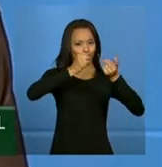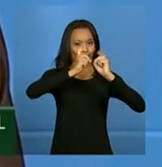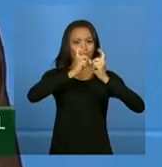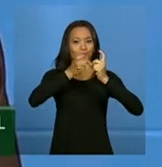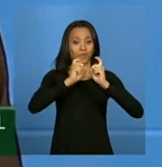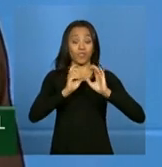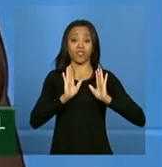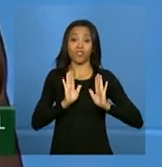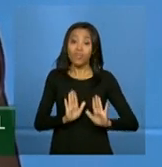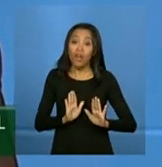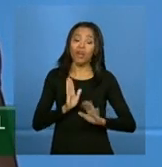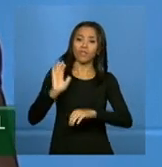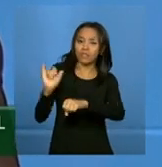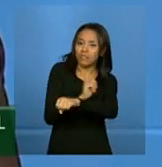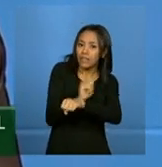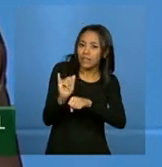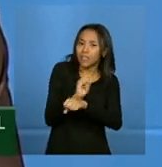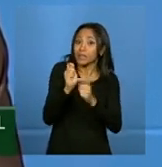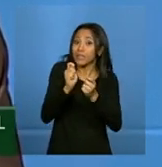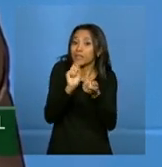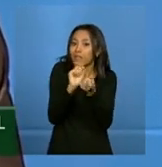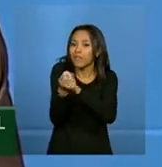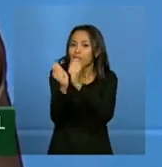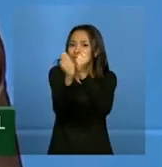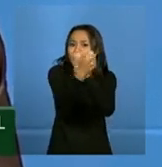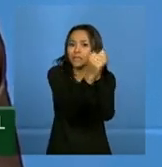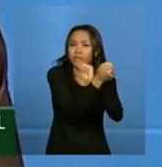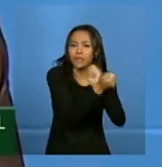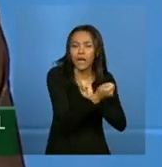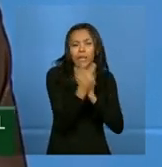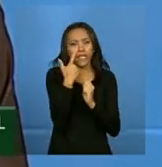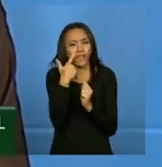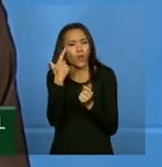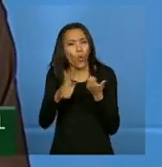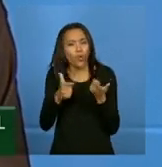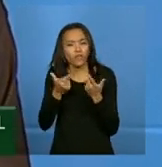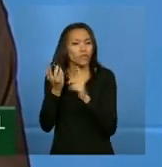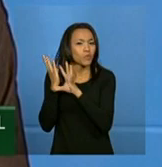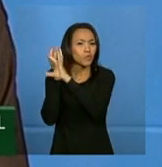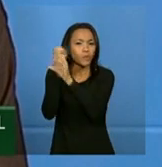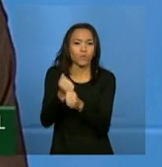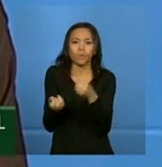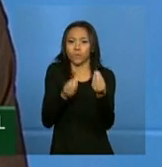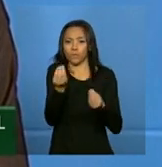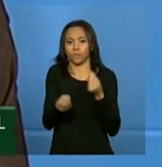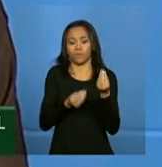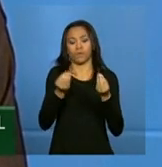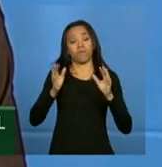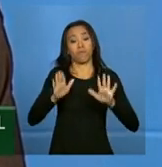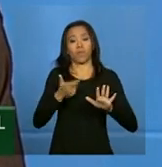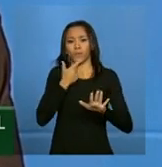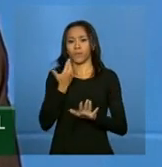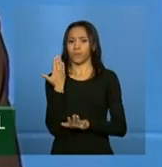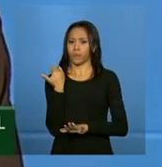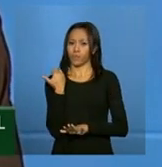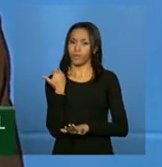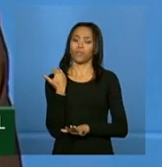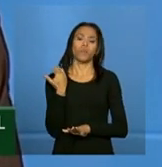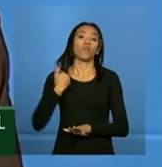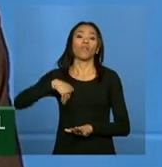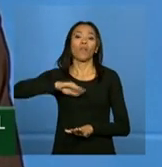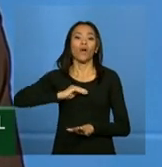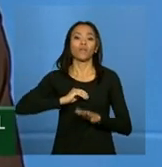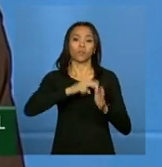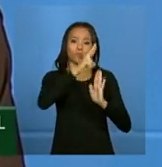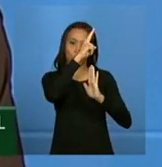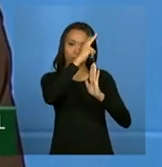que estratégias precisam ser adaptadas e revisadas. Mais recentemente, nós vimos o relatório